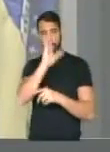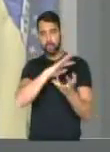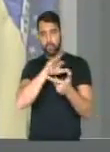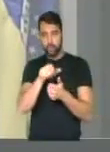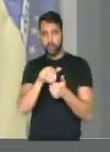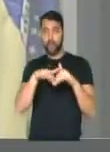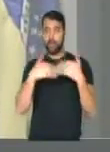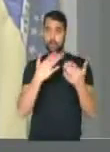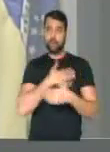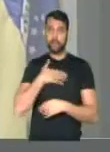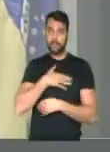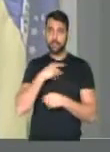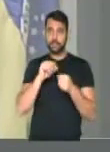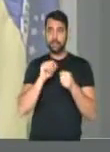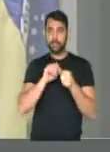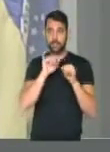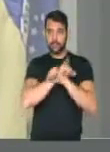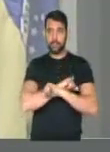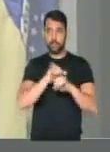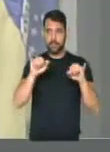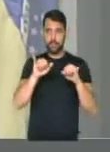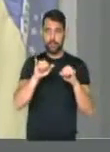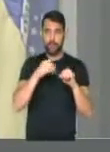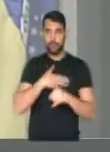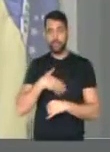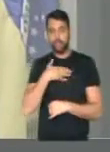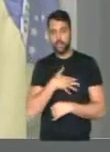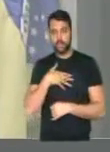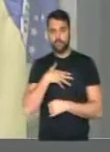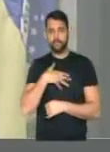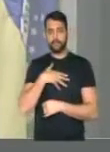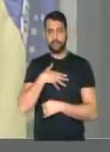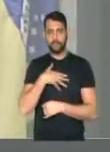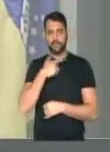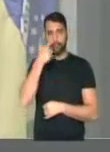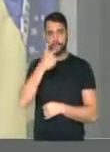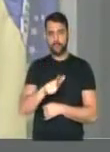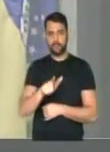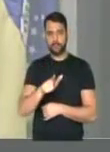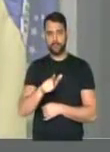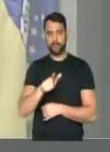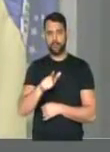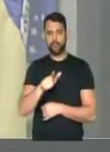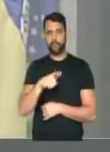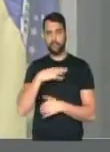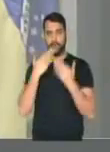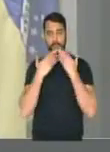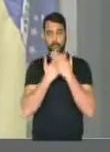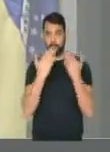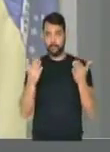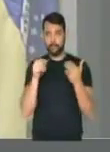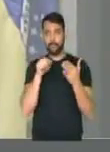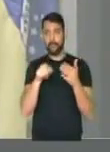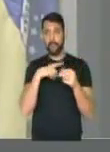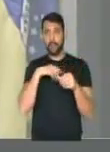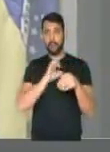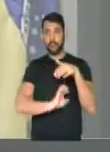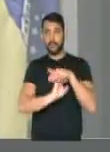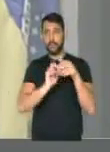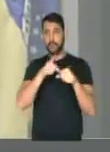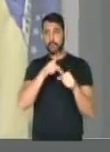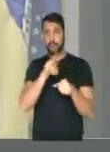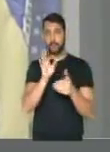Então, eu gostaria de fazer esse registro, gostaria de, mais uma vez, demonstrar que a